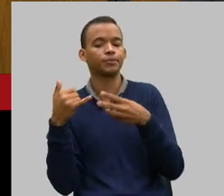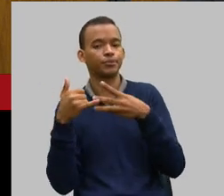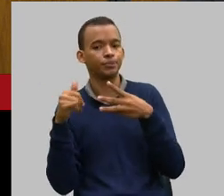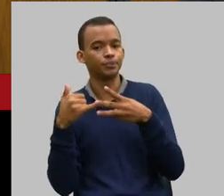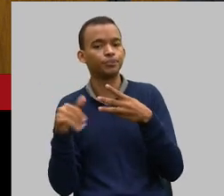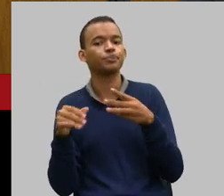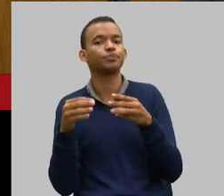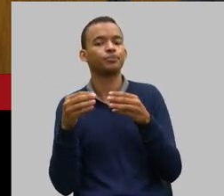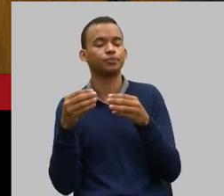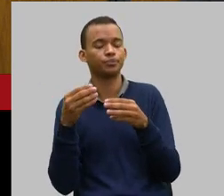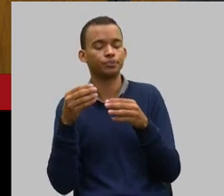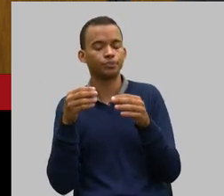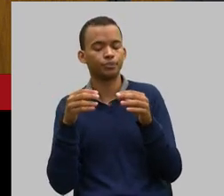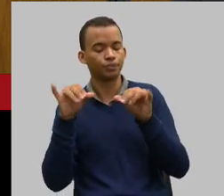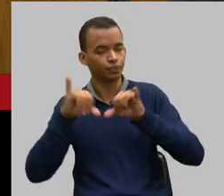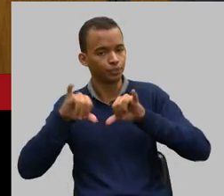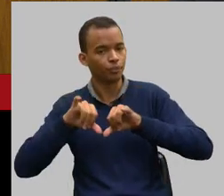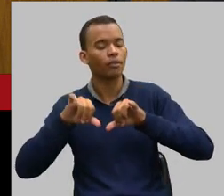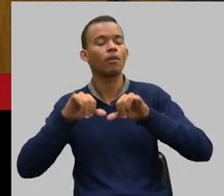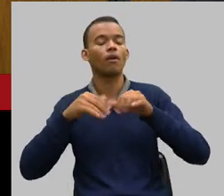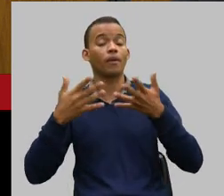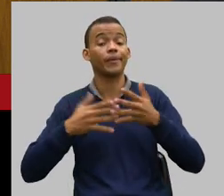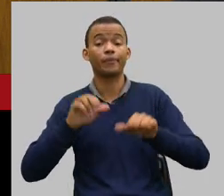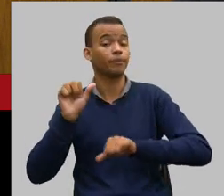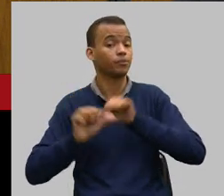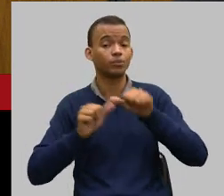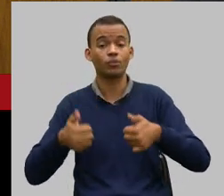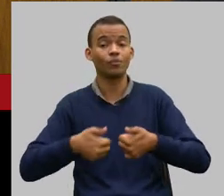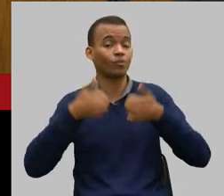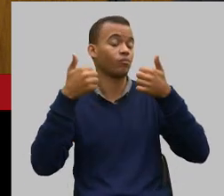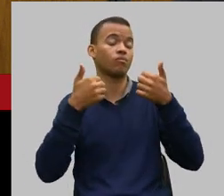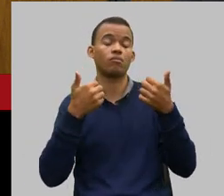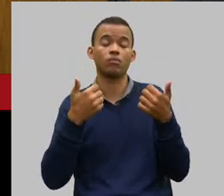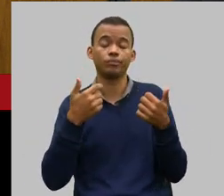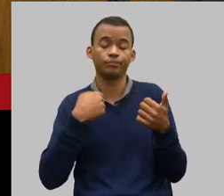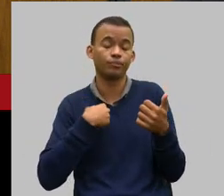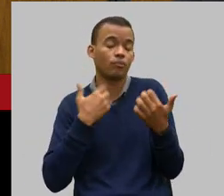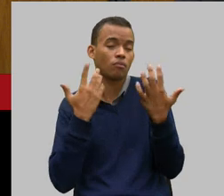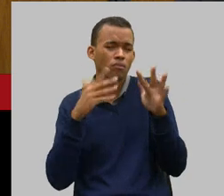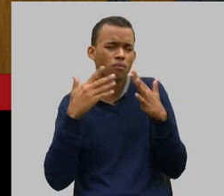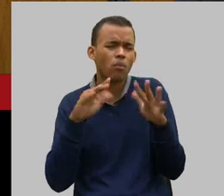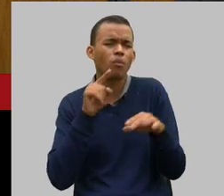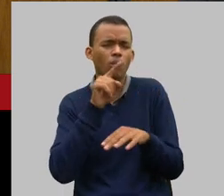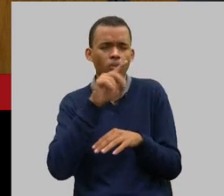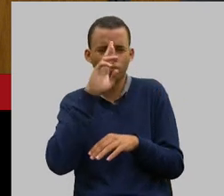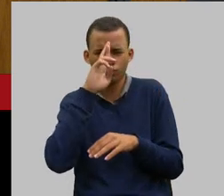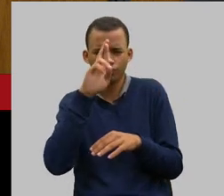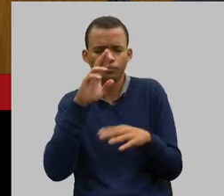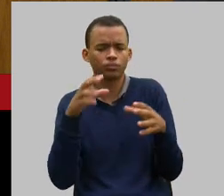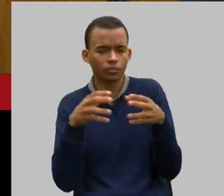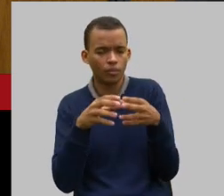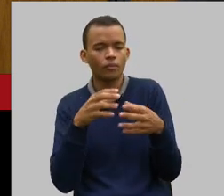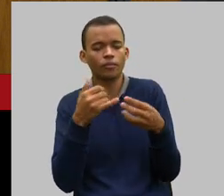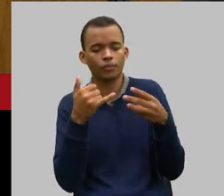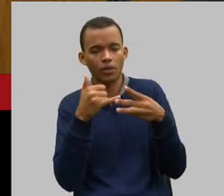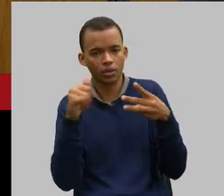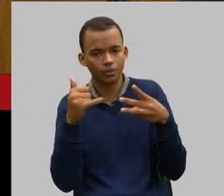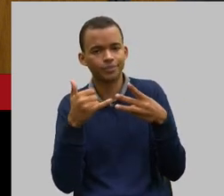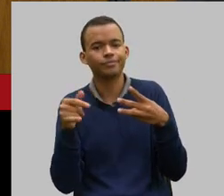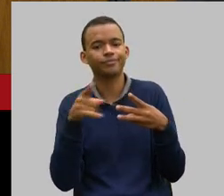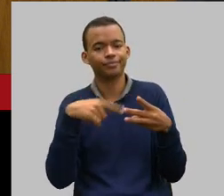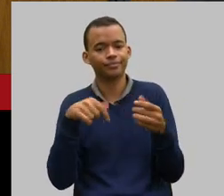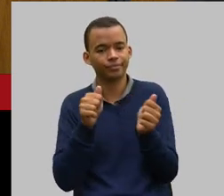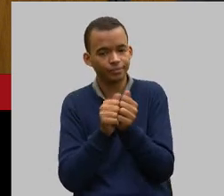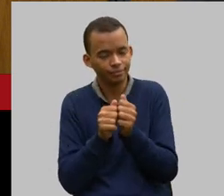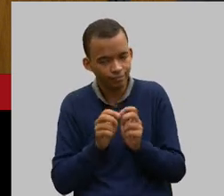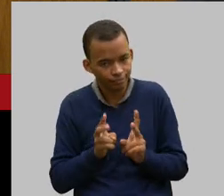estão também de parabéns né parabeniza o nosso Presidente parabenizo toda a equipe da semig e vamos juntos aí continuar trabalhando empenhando